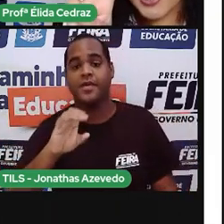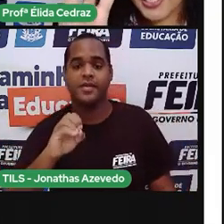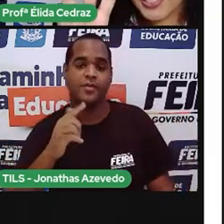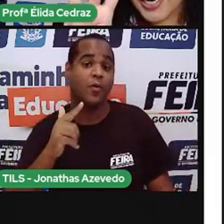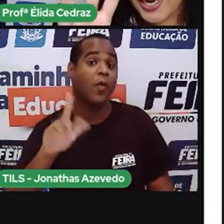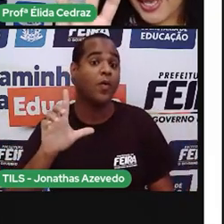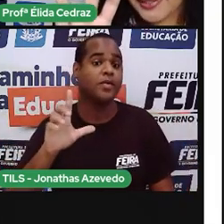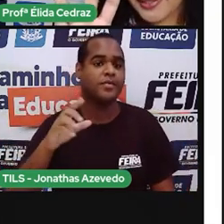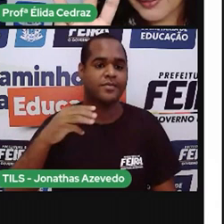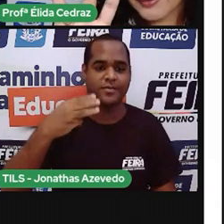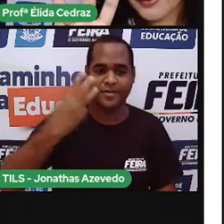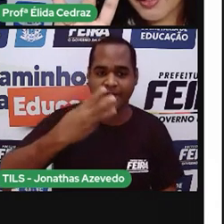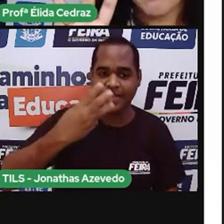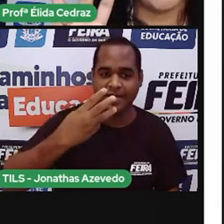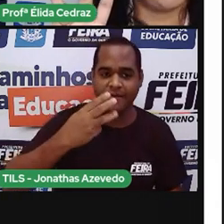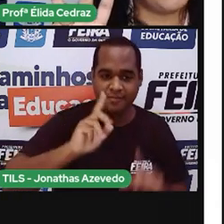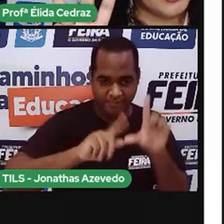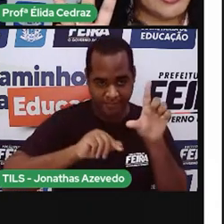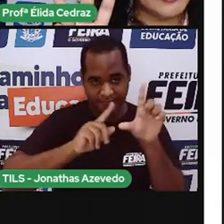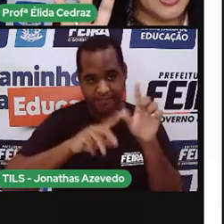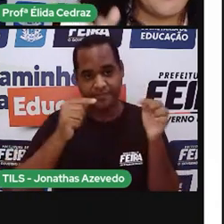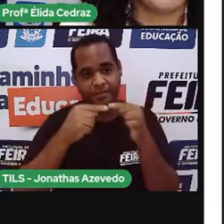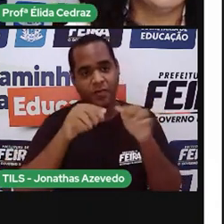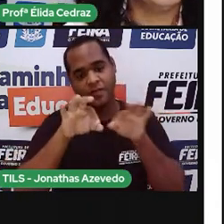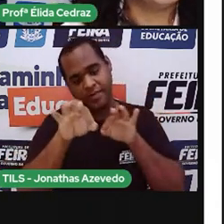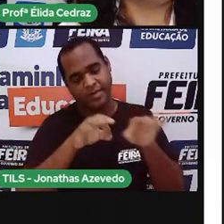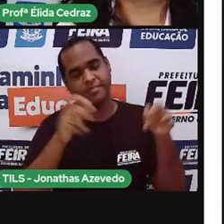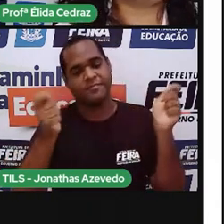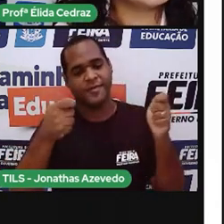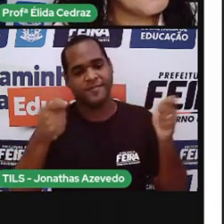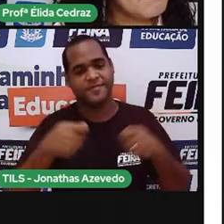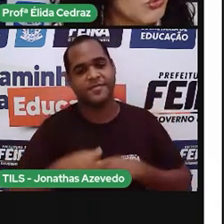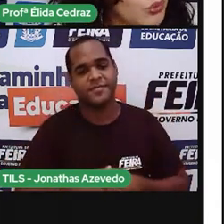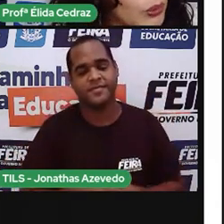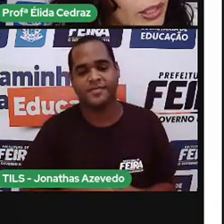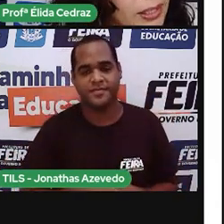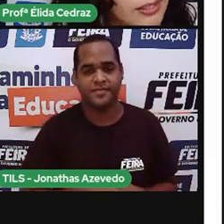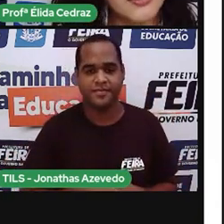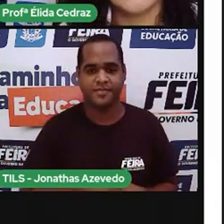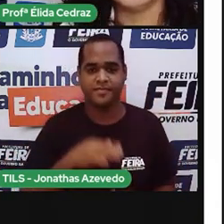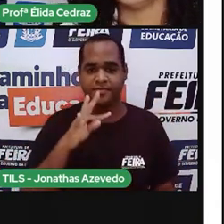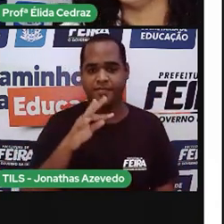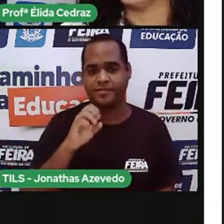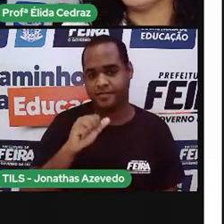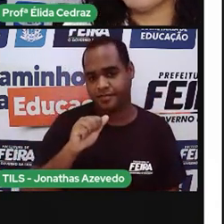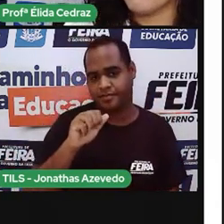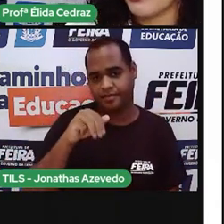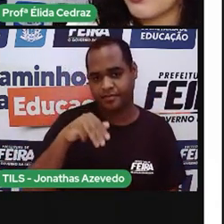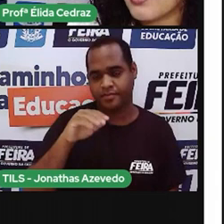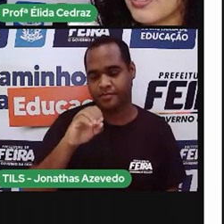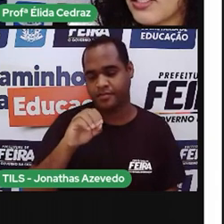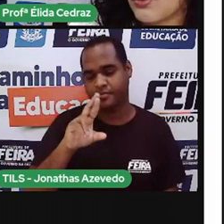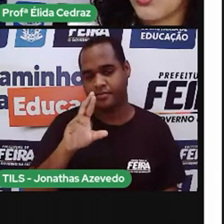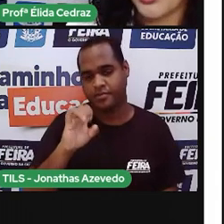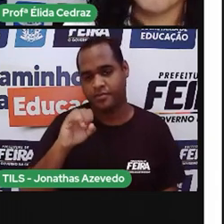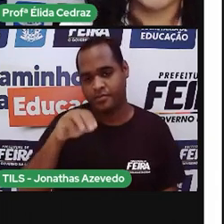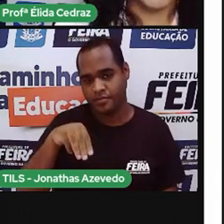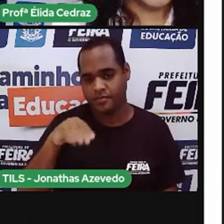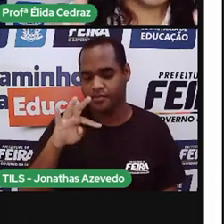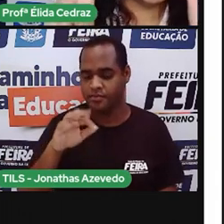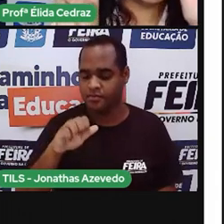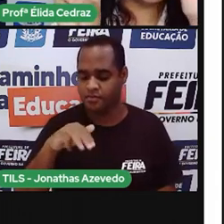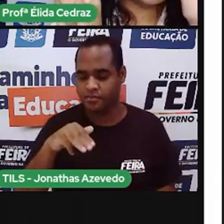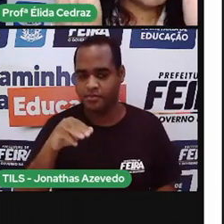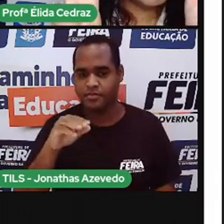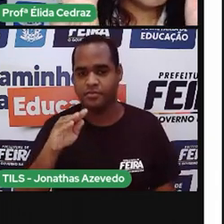olhamos a terceira letra para organizar o tamborim e tamborzinho